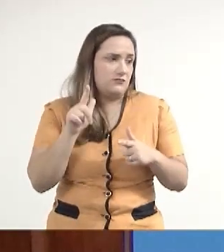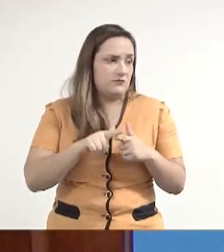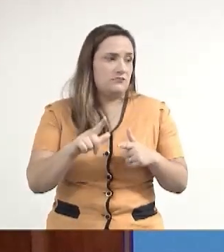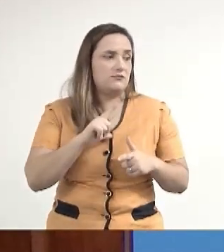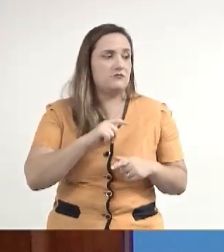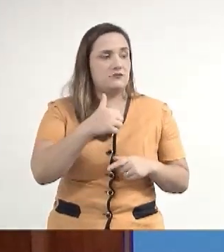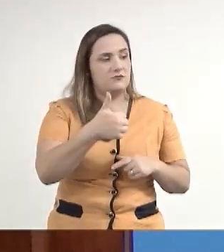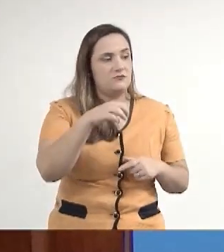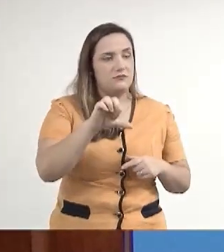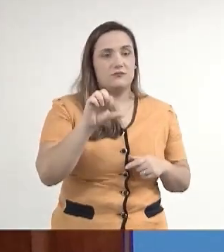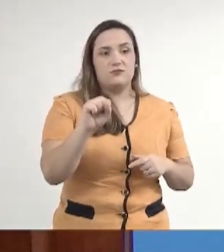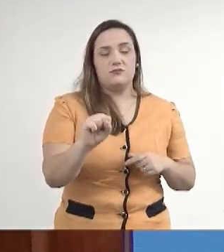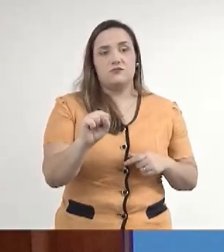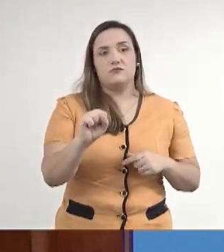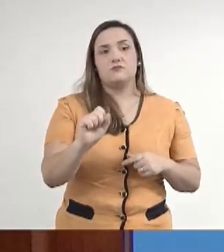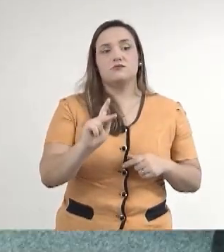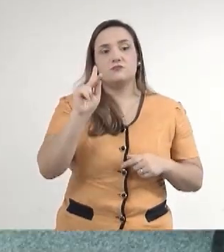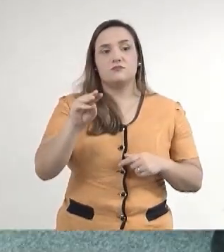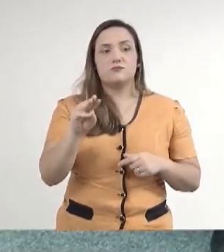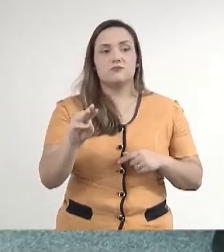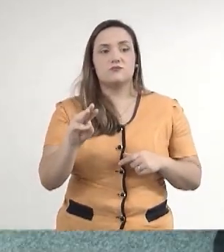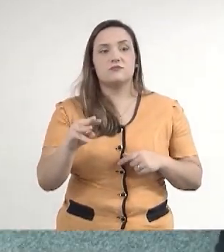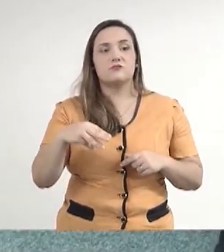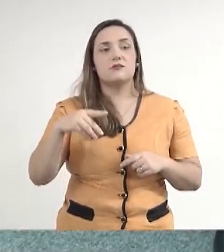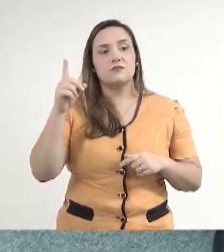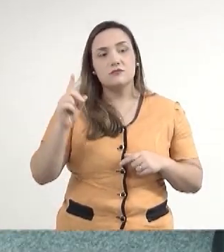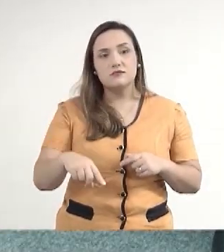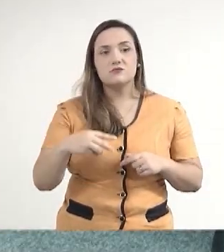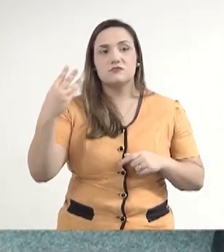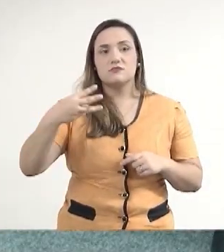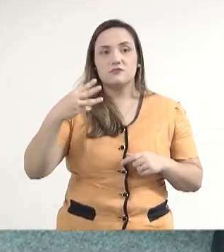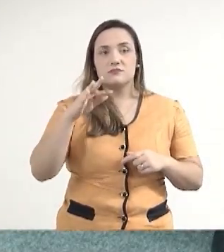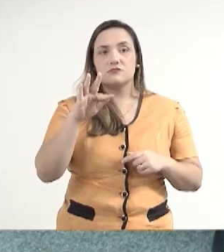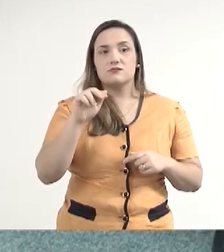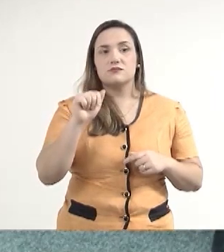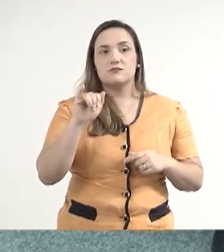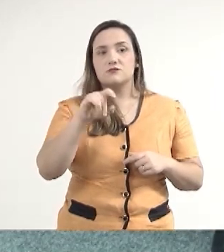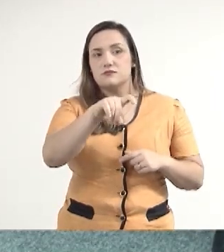198 quilômetros com terceira faixa, o que representa